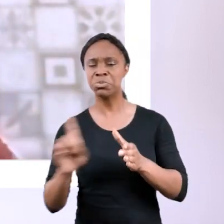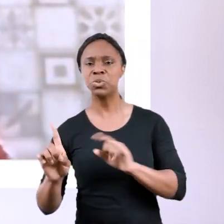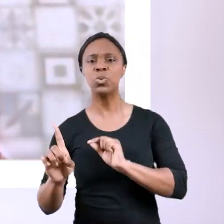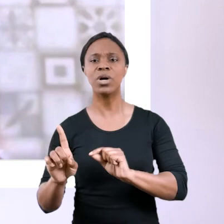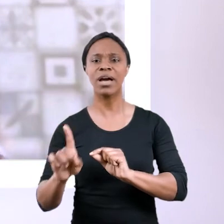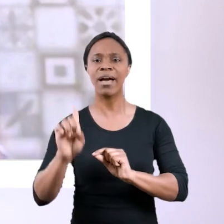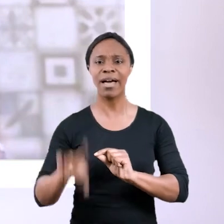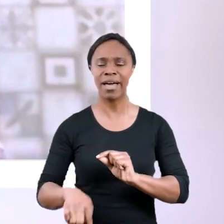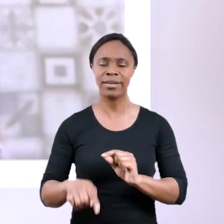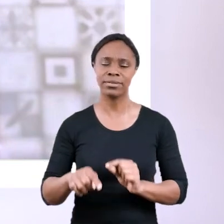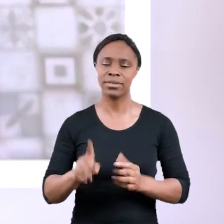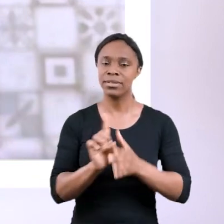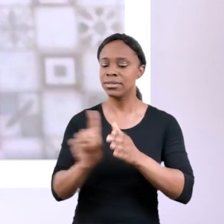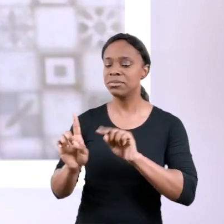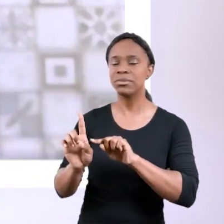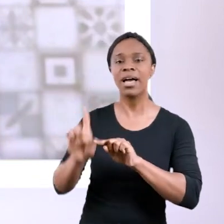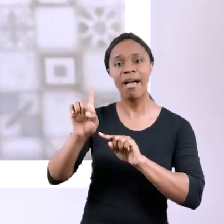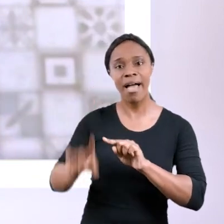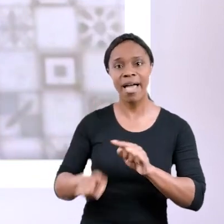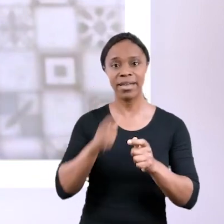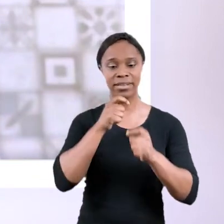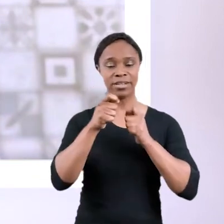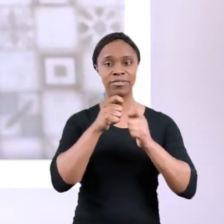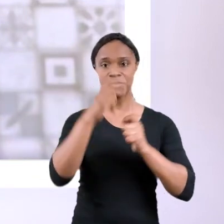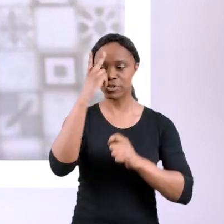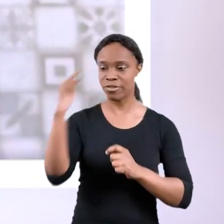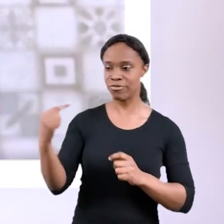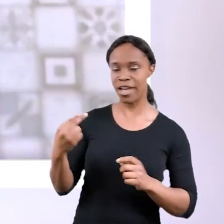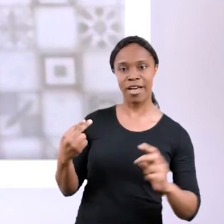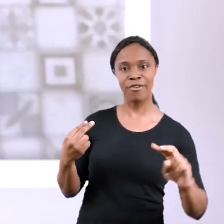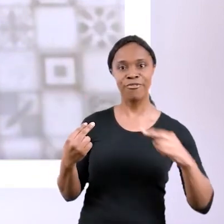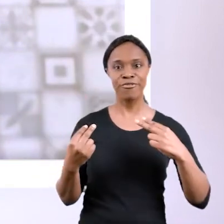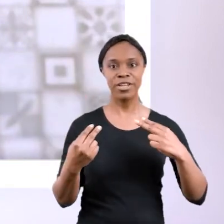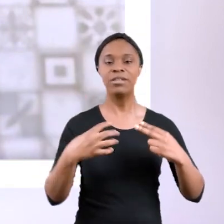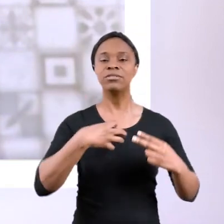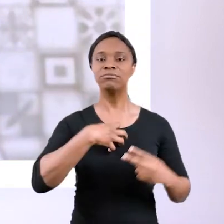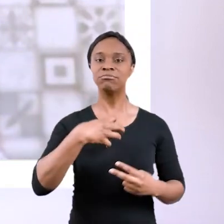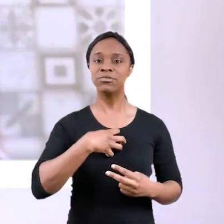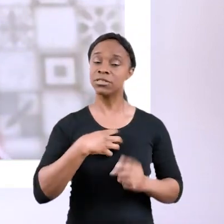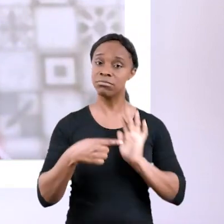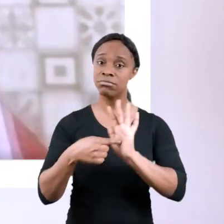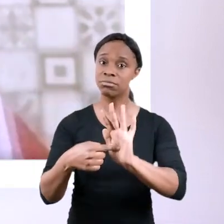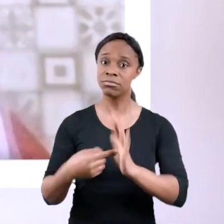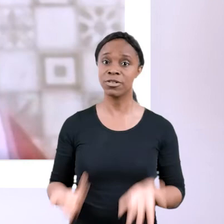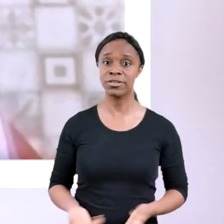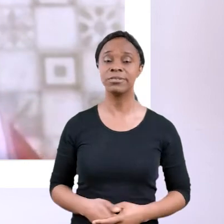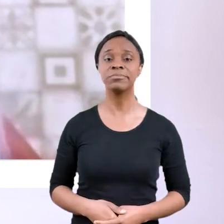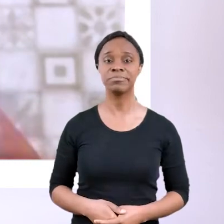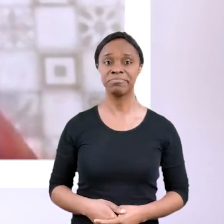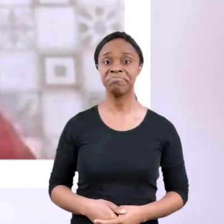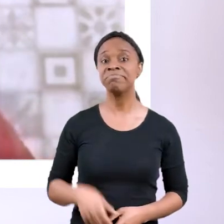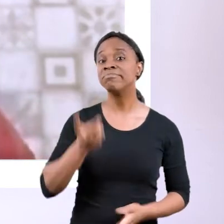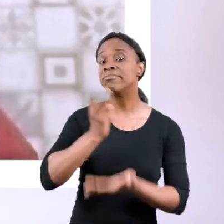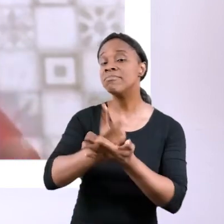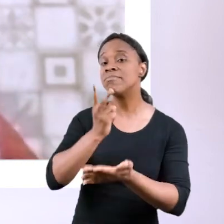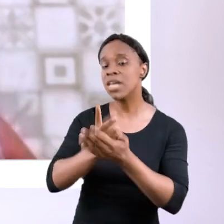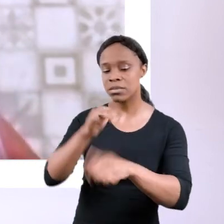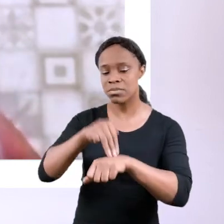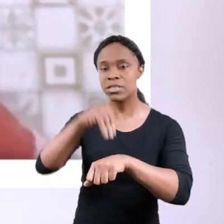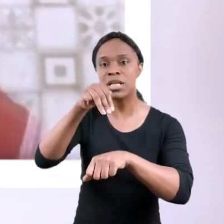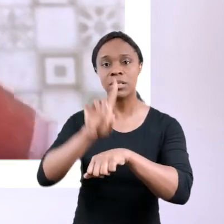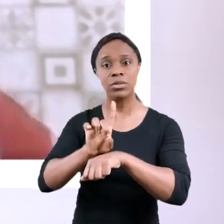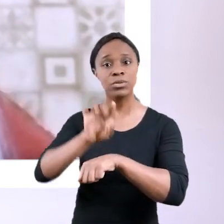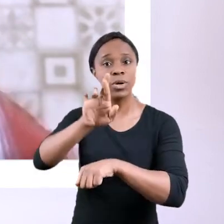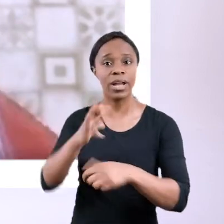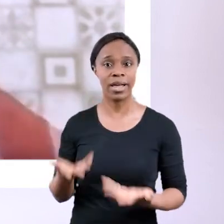currículo, o que te exclui é a entrevista onde todas as subjetividades estão colocadas. Mesmo com mestrado, doutorado ou